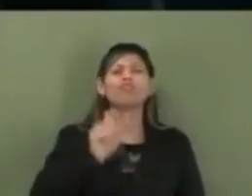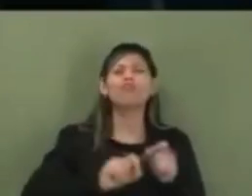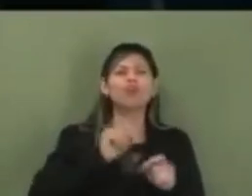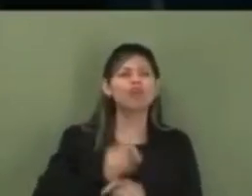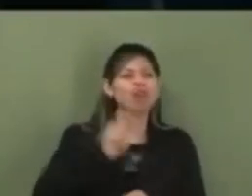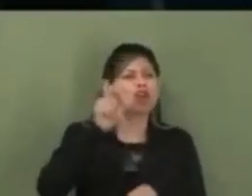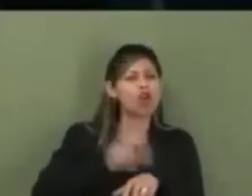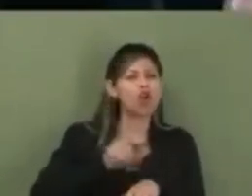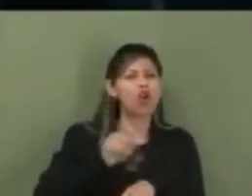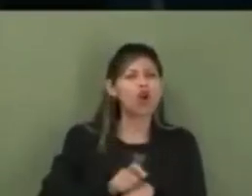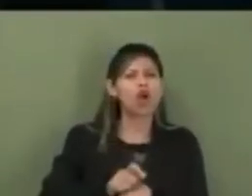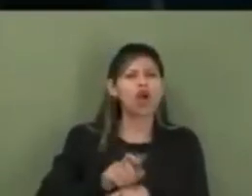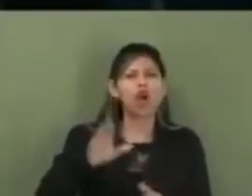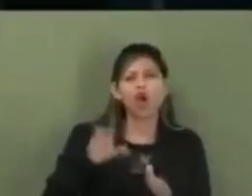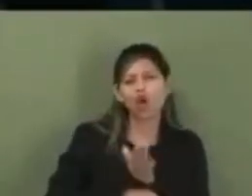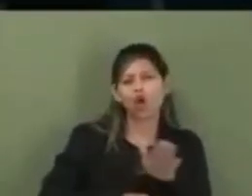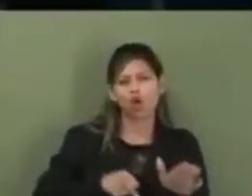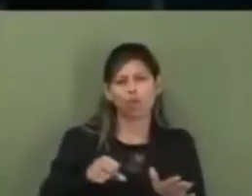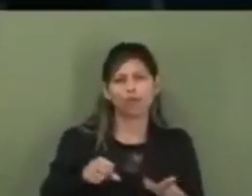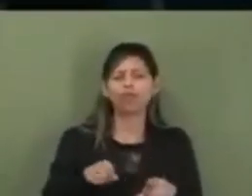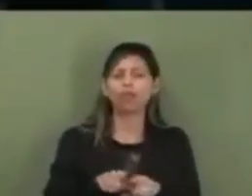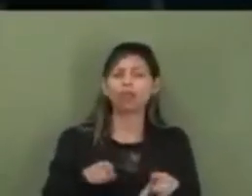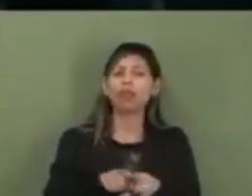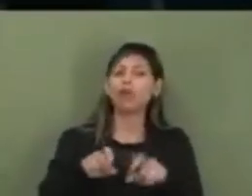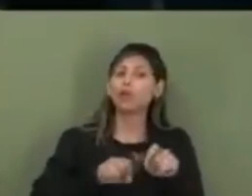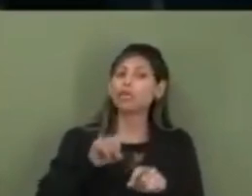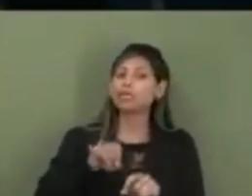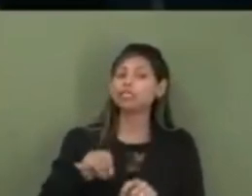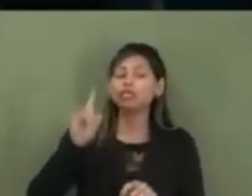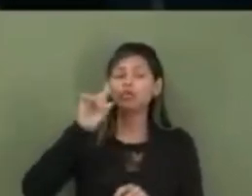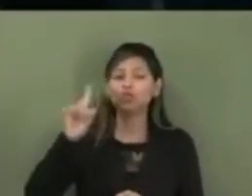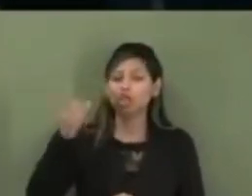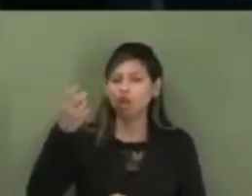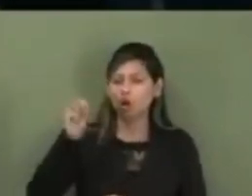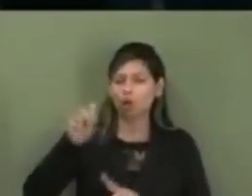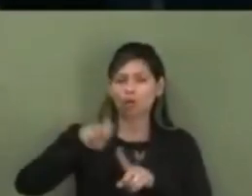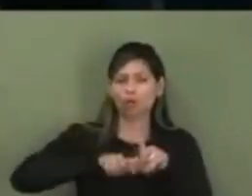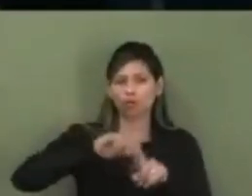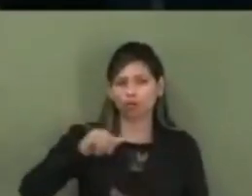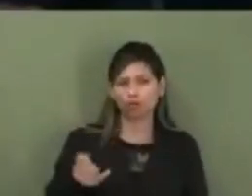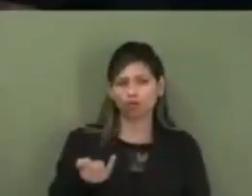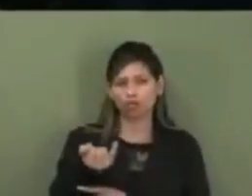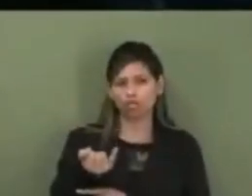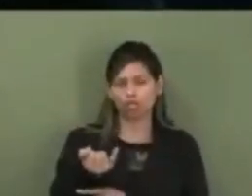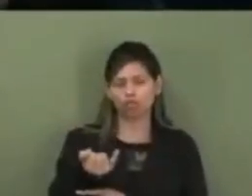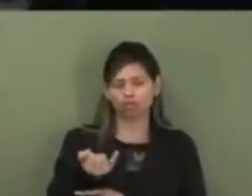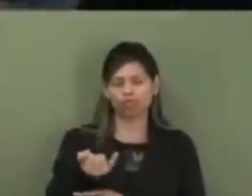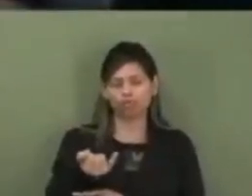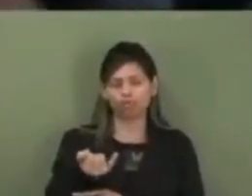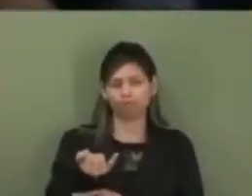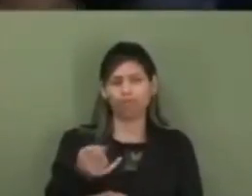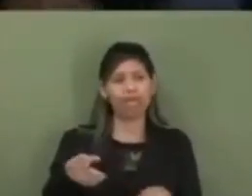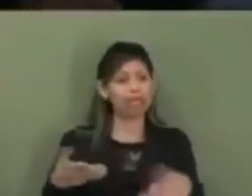de janeiro, decorrente da intervenção criminosa, da